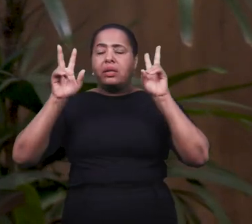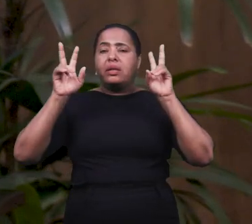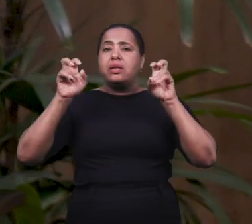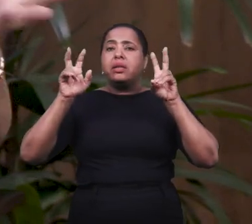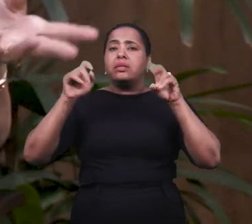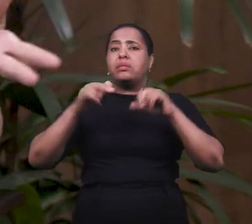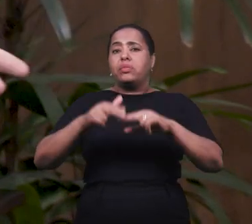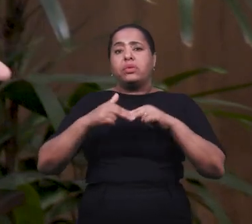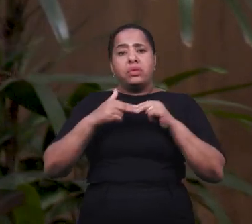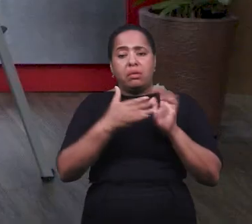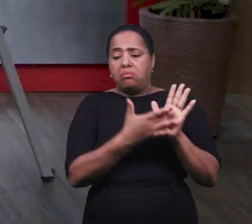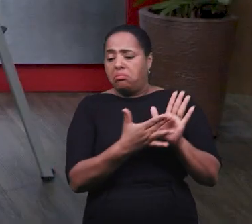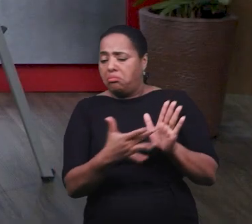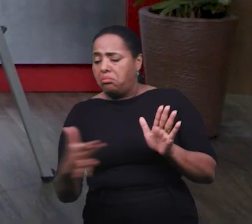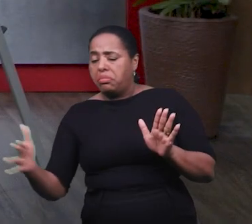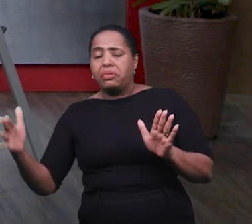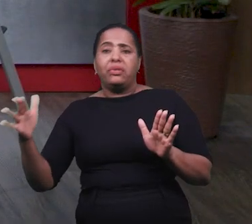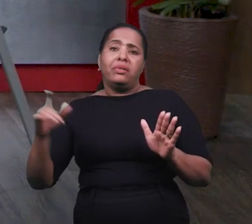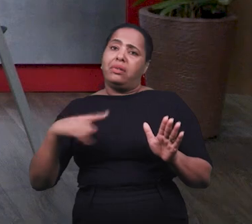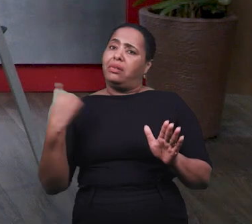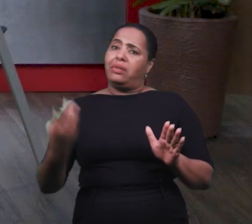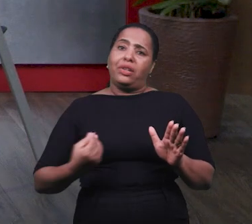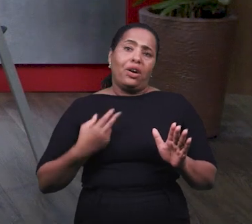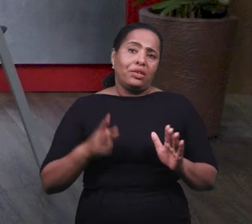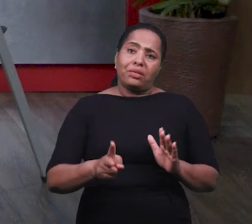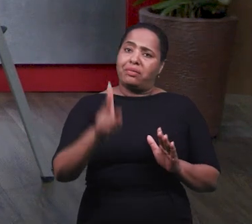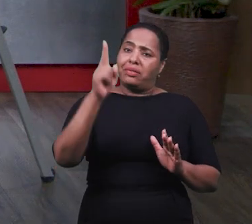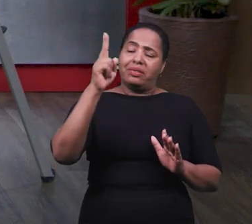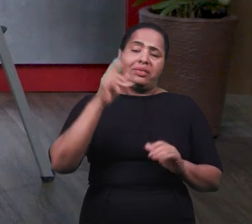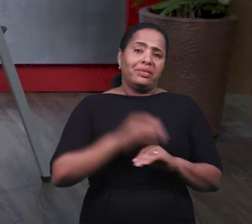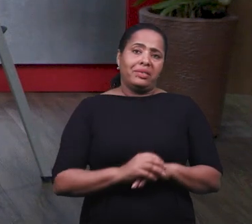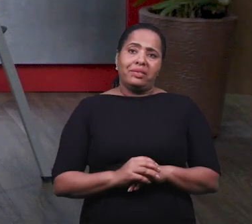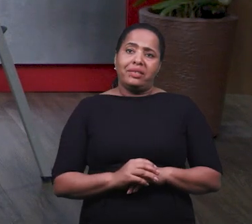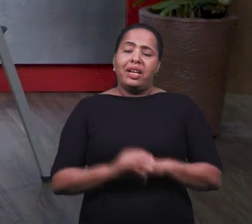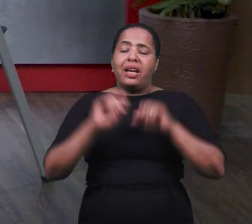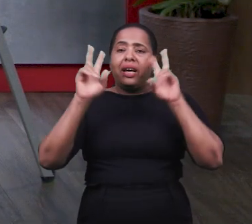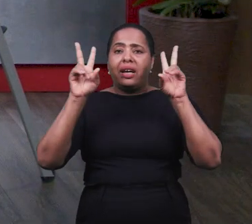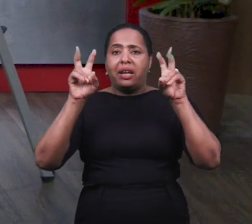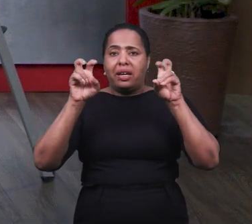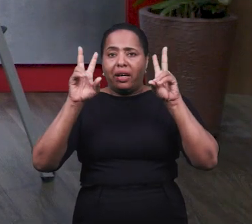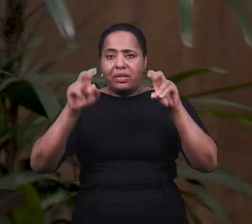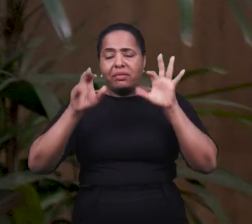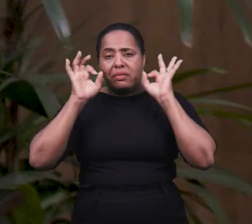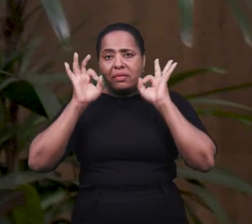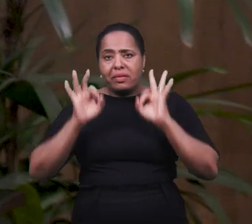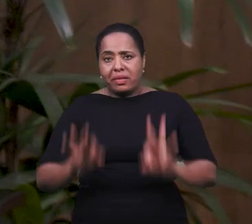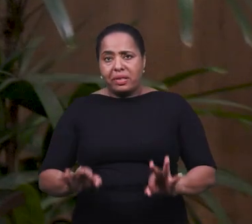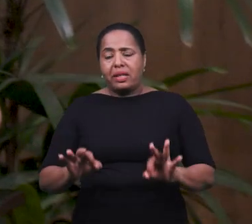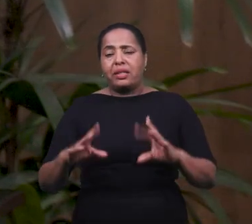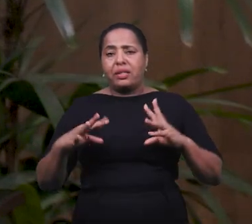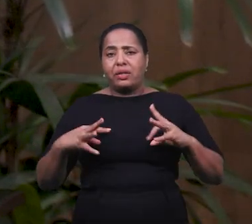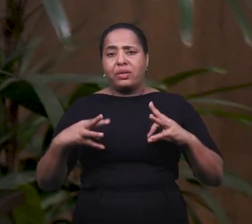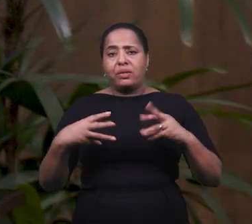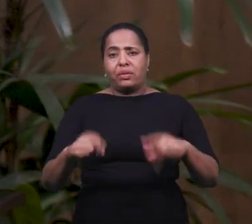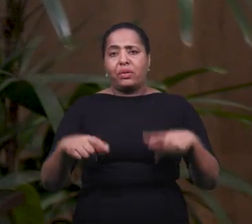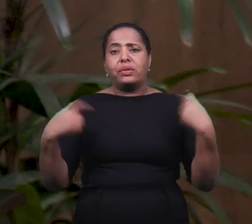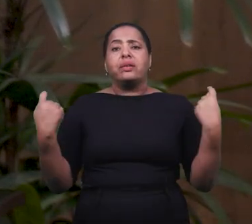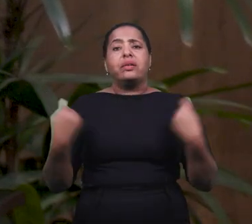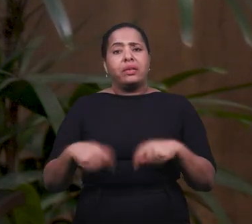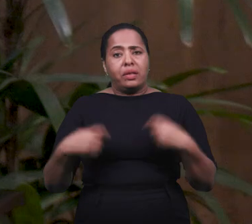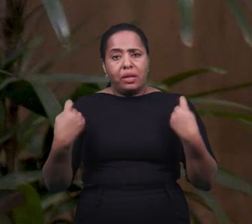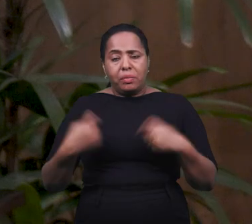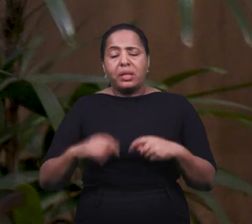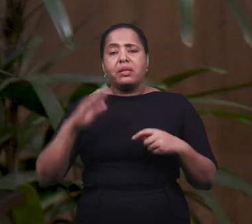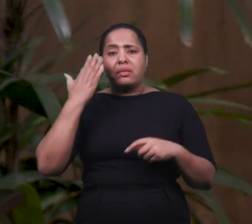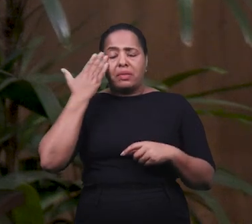porque é do nosso dia a dia. Sim. Não é? São assuntos que todos, com certeza, têm necessidade de